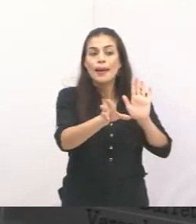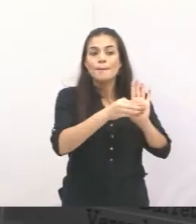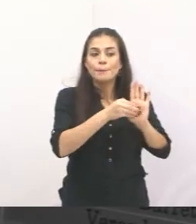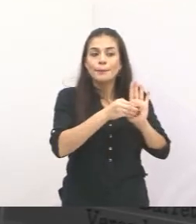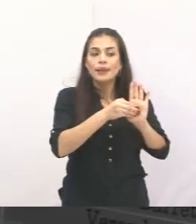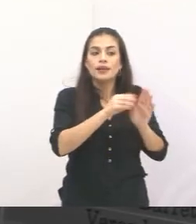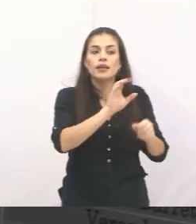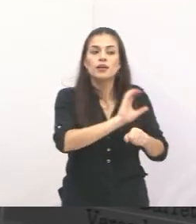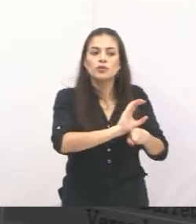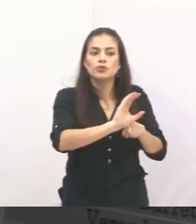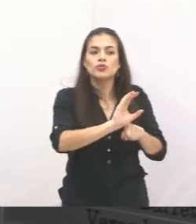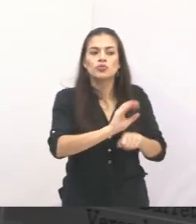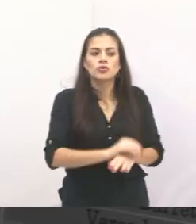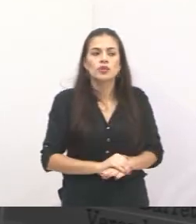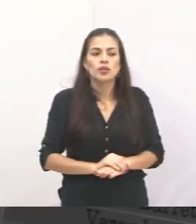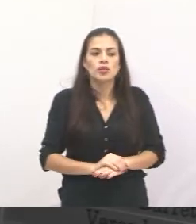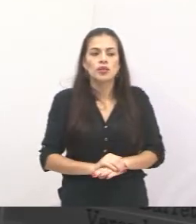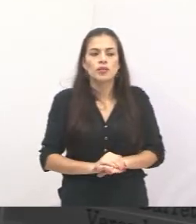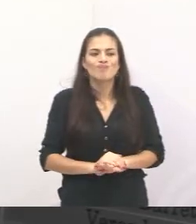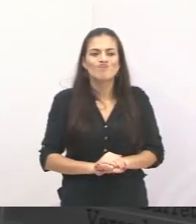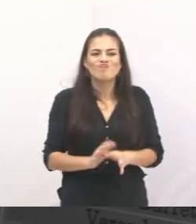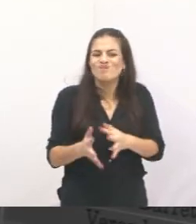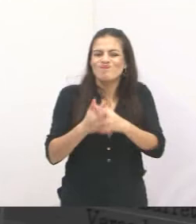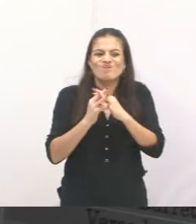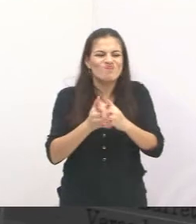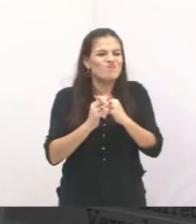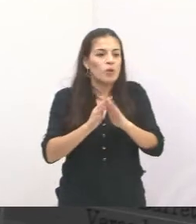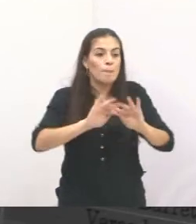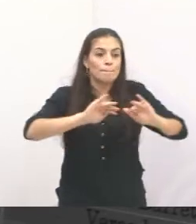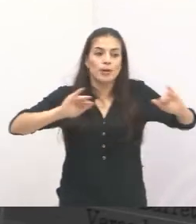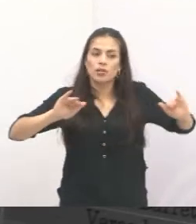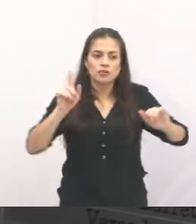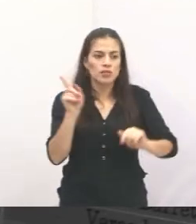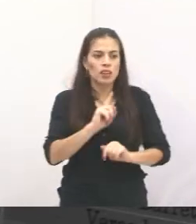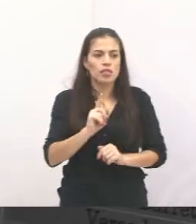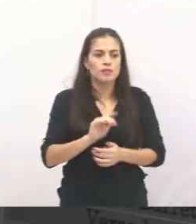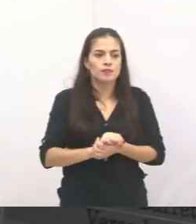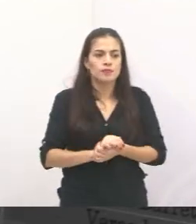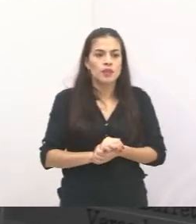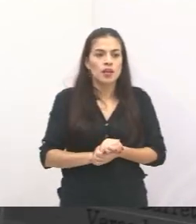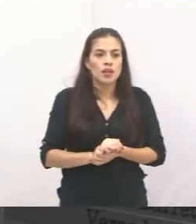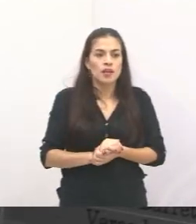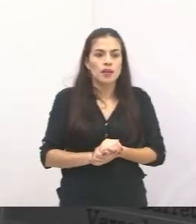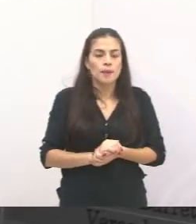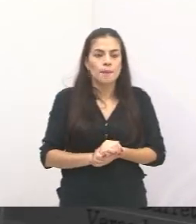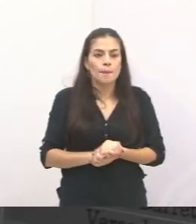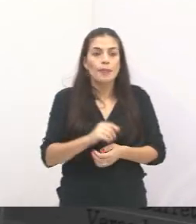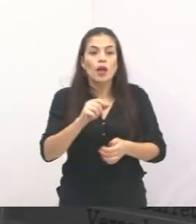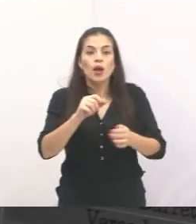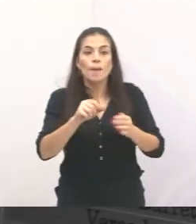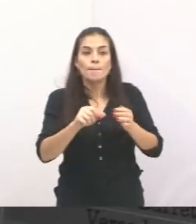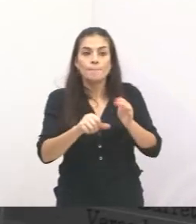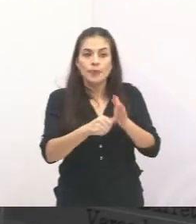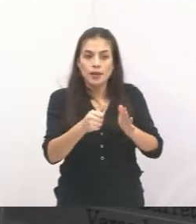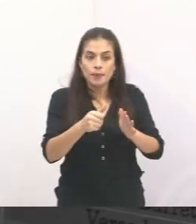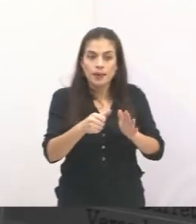confusão, né? E elas são muito parecidas, numericamente falando. Uma é a emenda 103